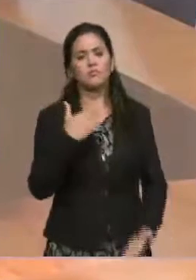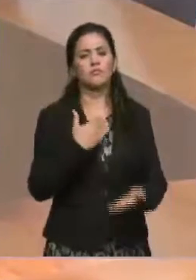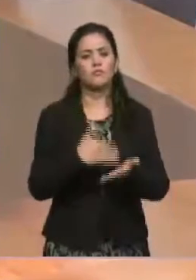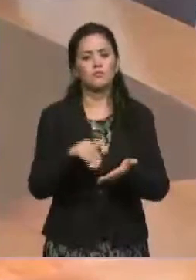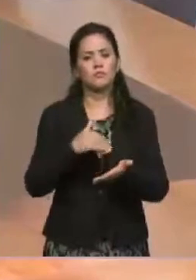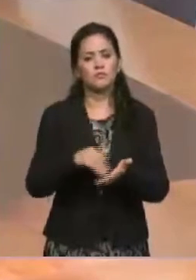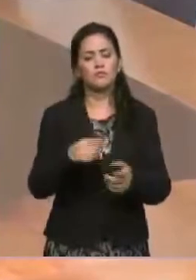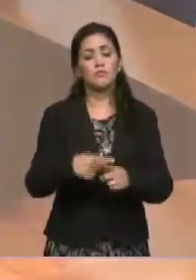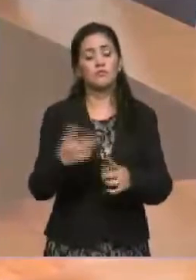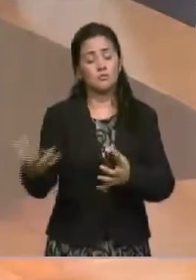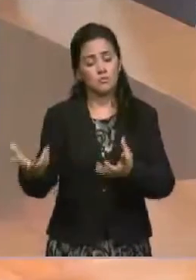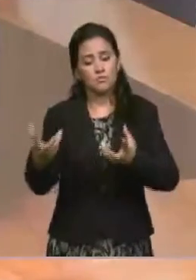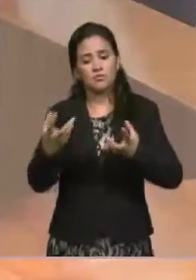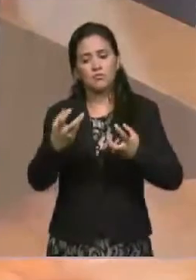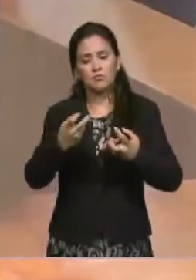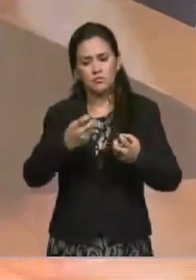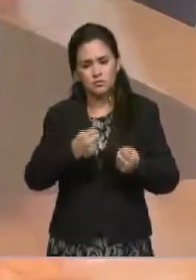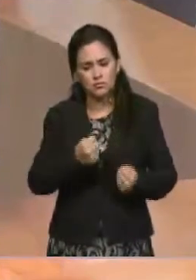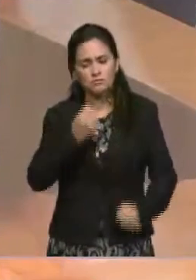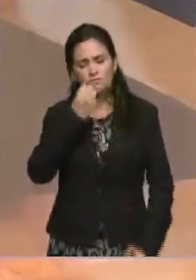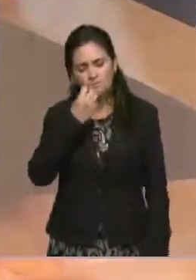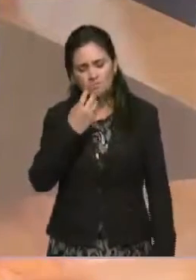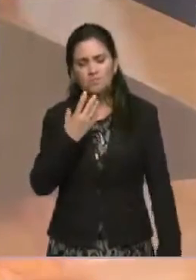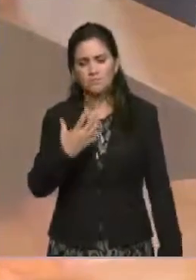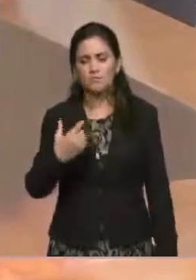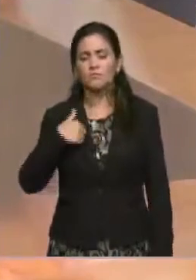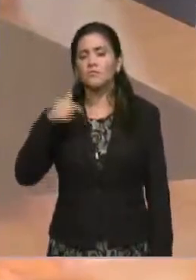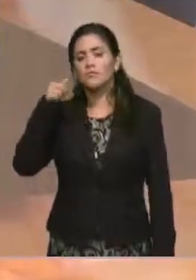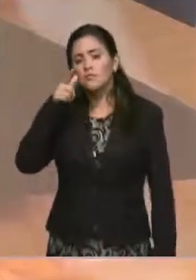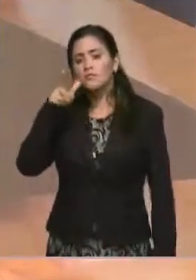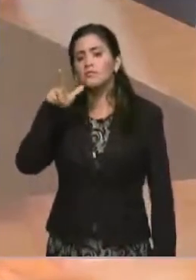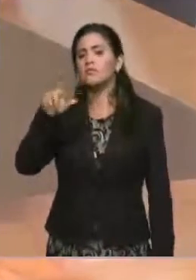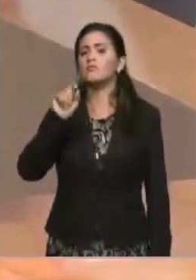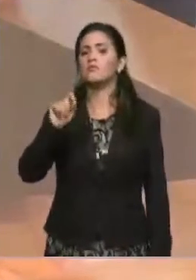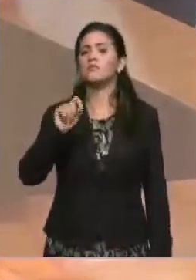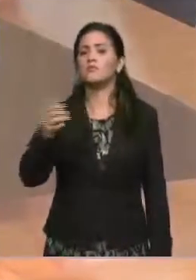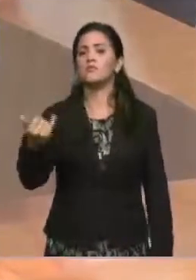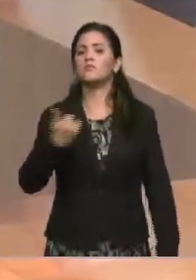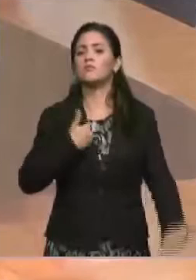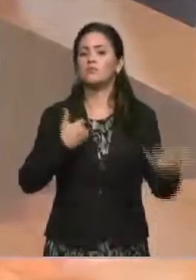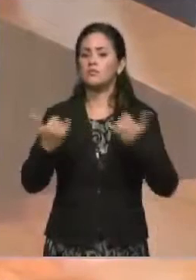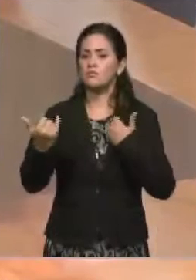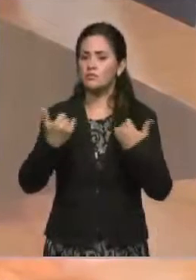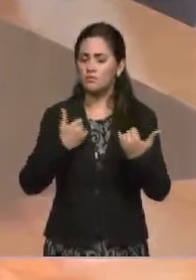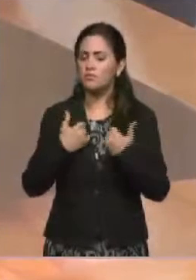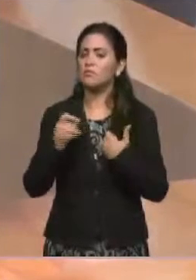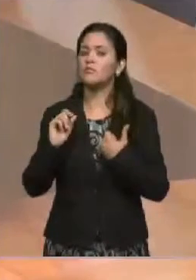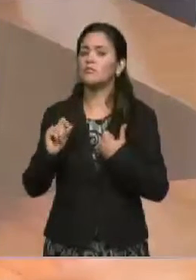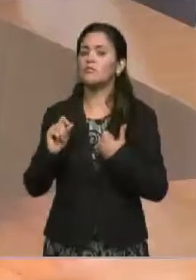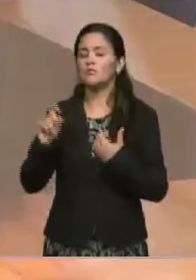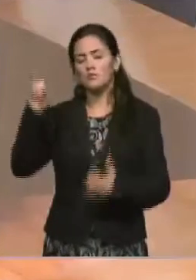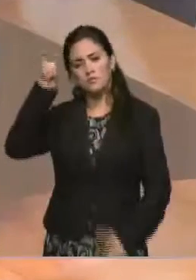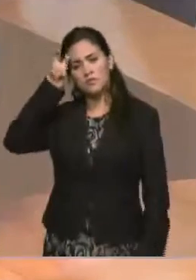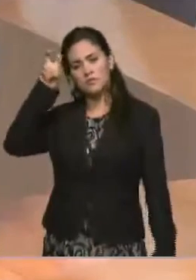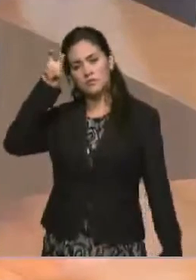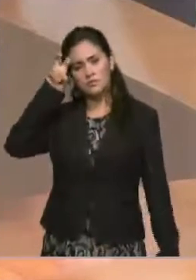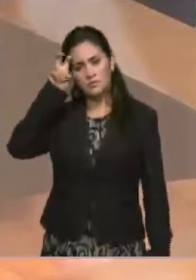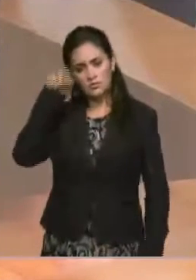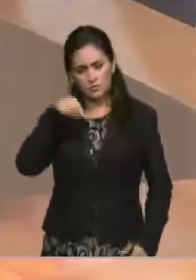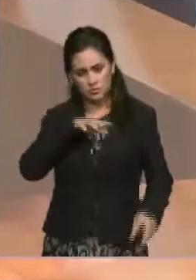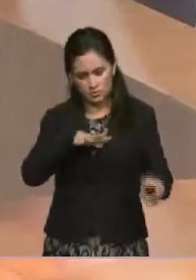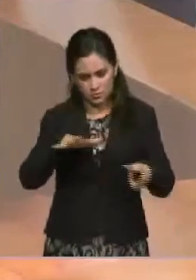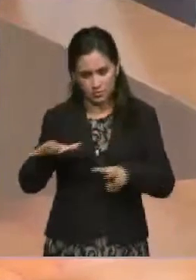atenciosa como fui recebido. Obtive dele informações que nesta quinta-feira desta semana